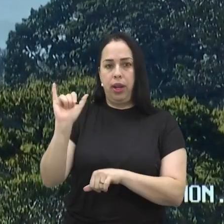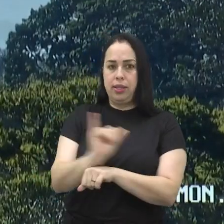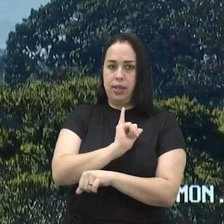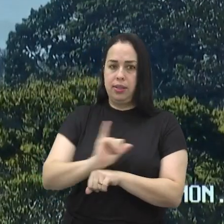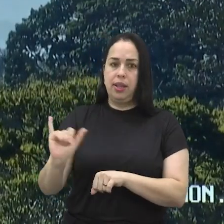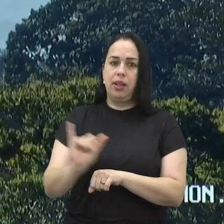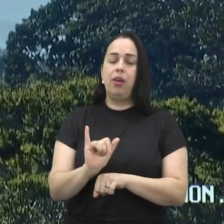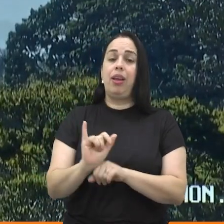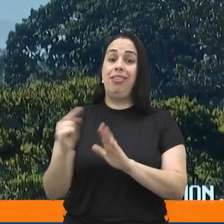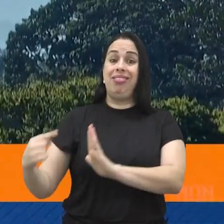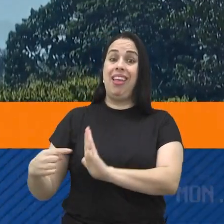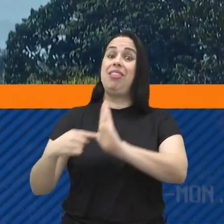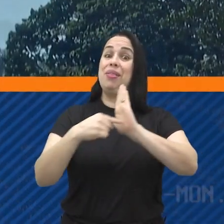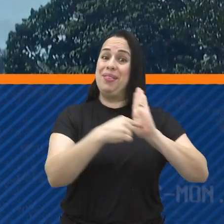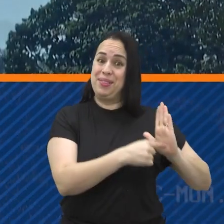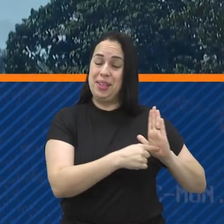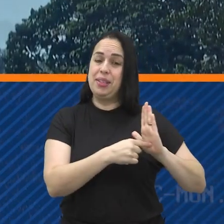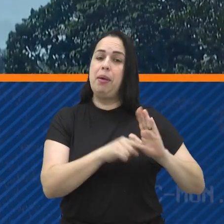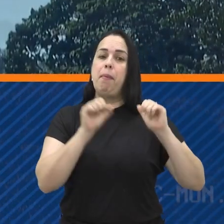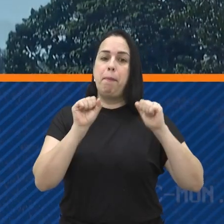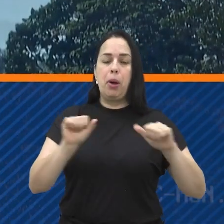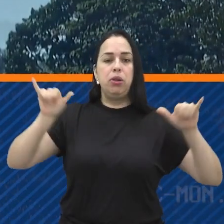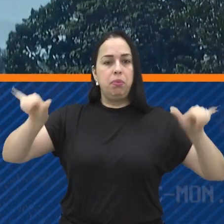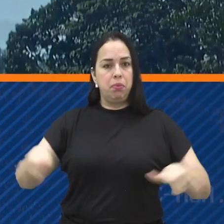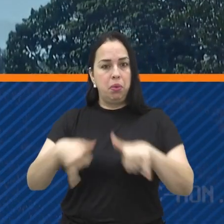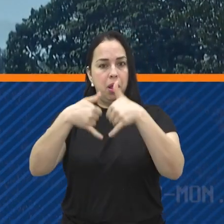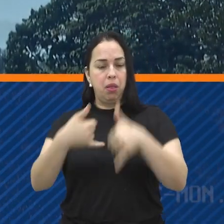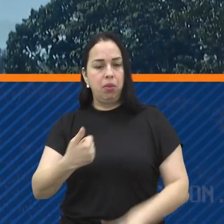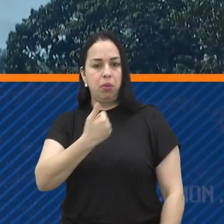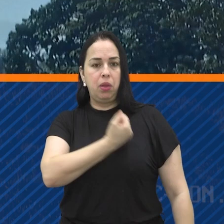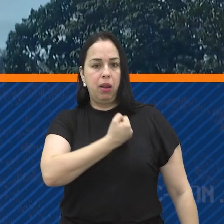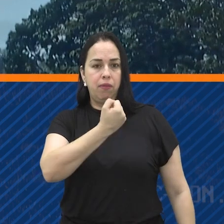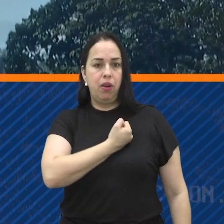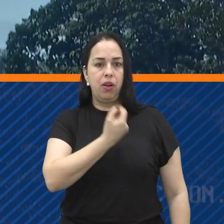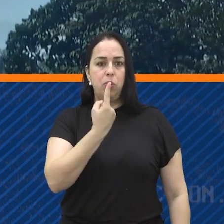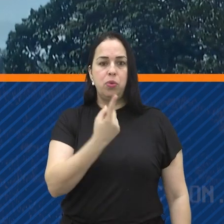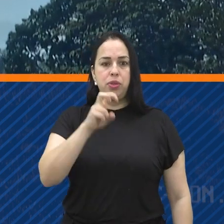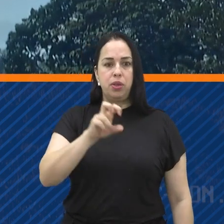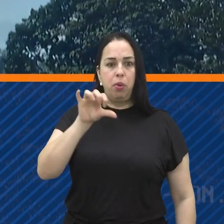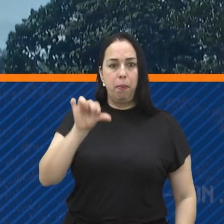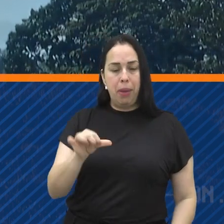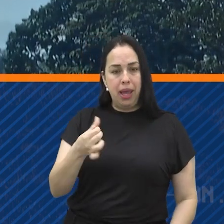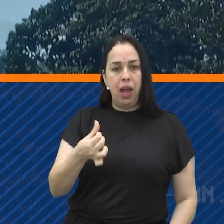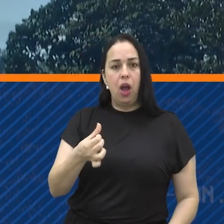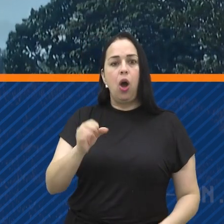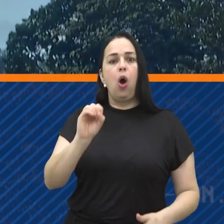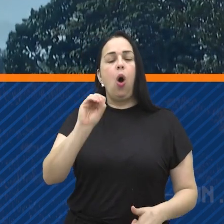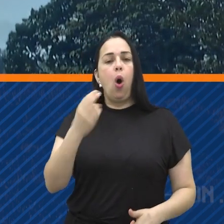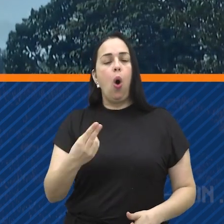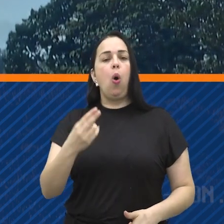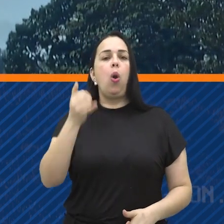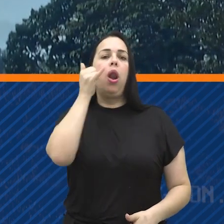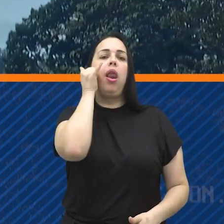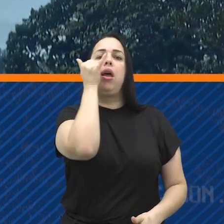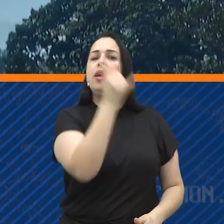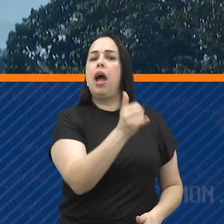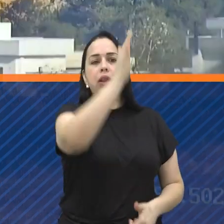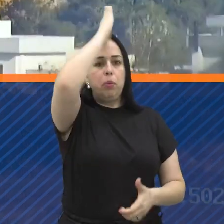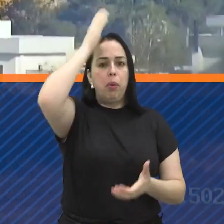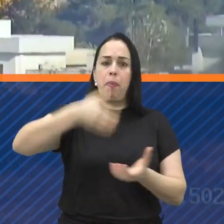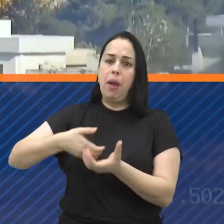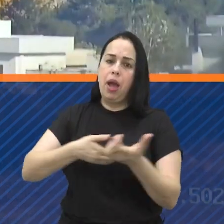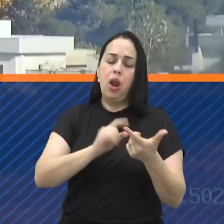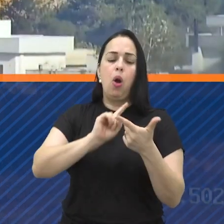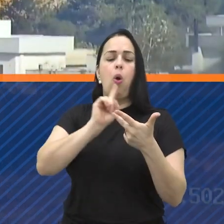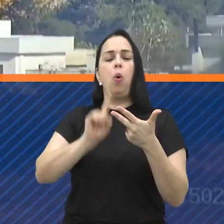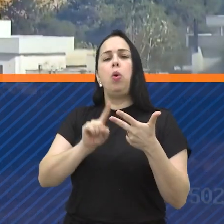às queimadas é a denúncia. Elas podem ser feitas pelo número 156 ou no contato direto das forças de segurança,